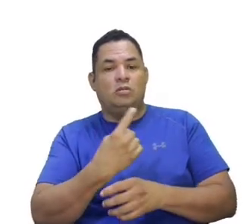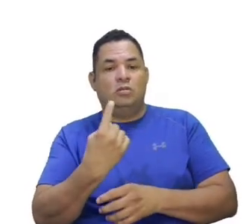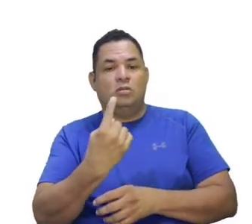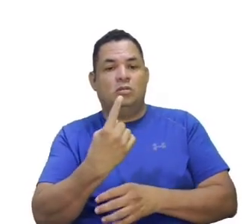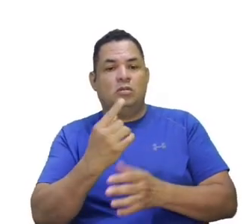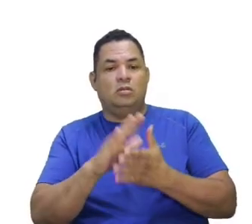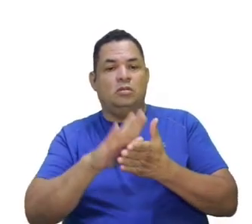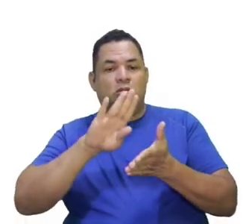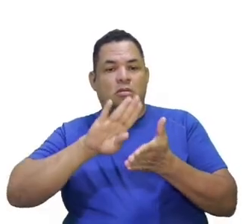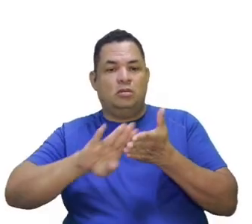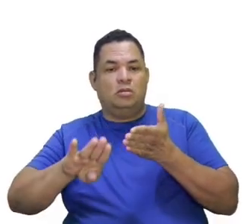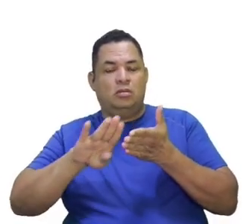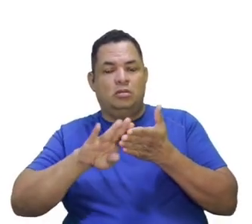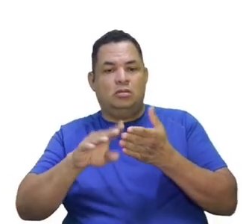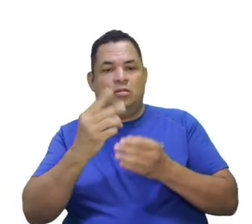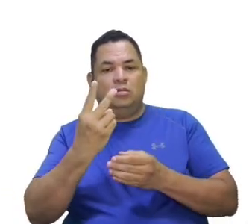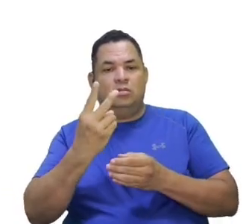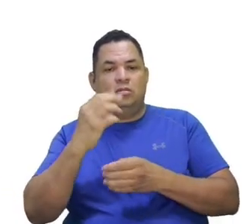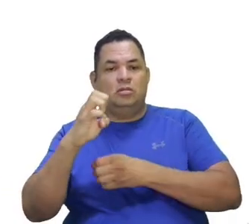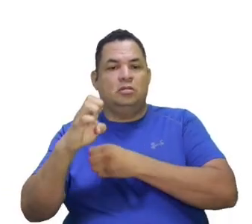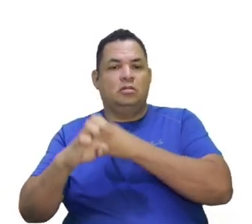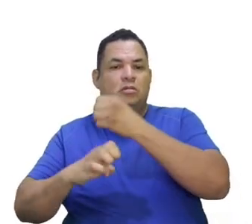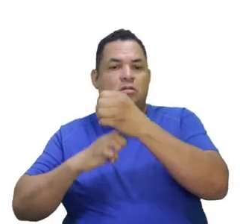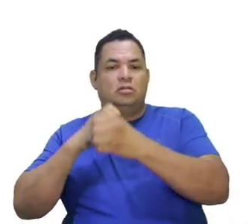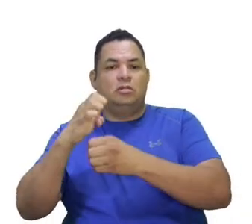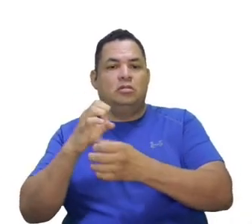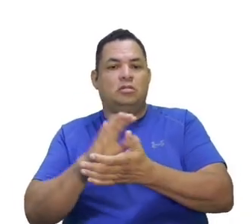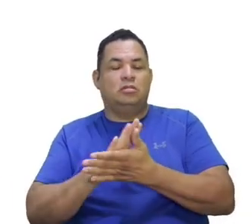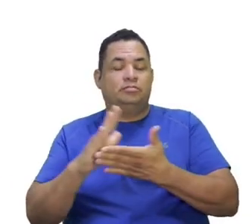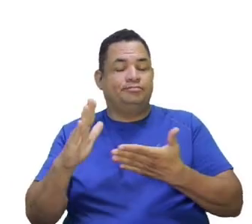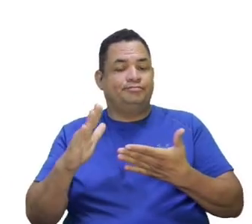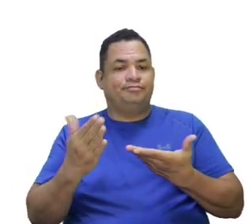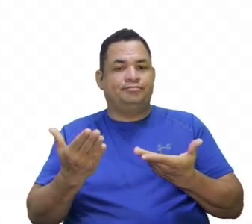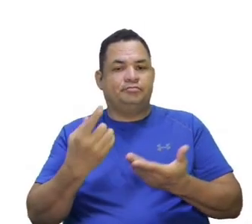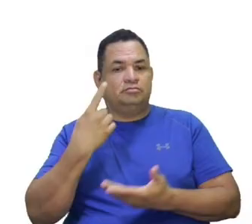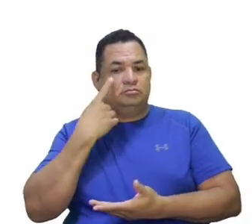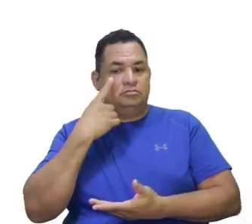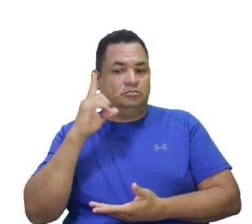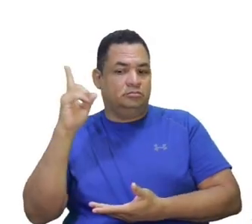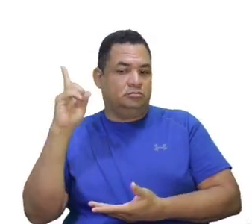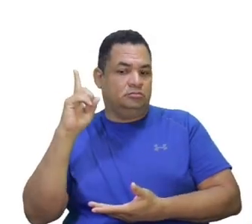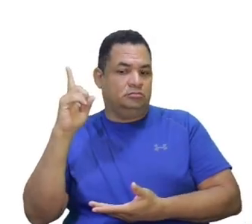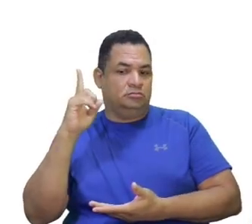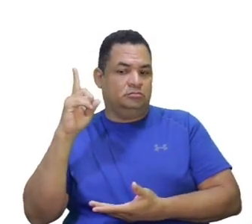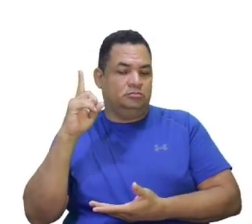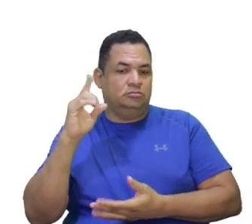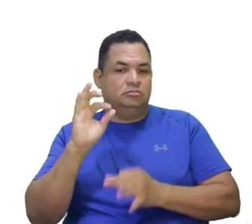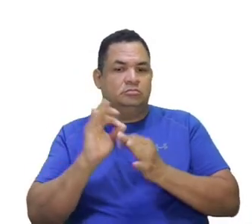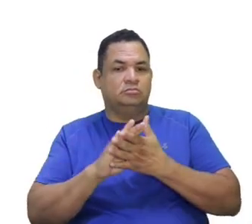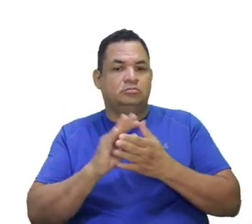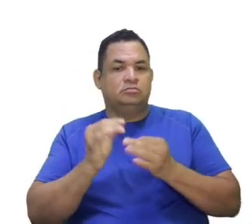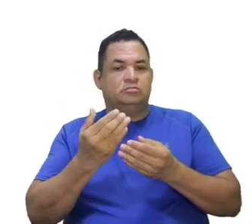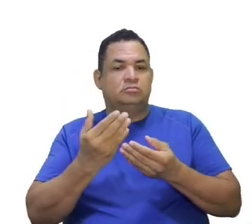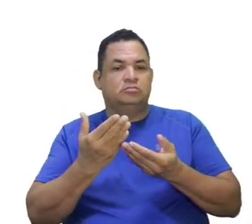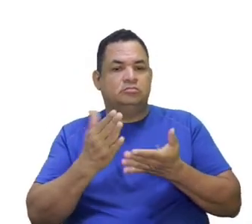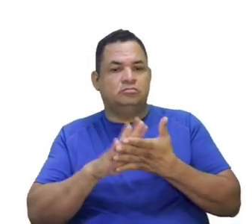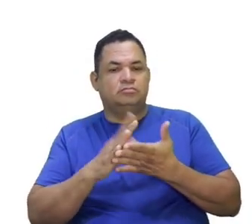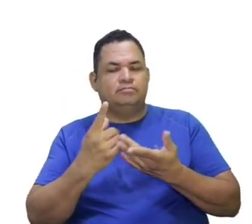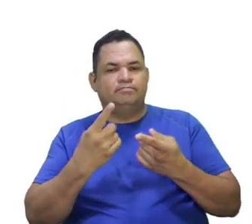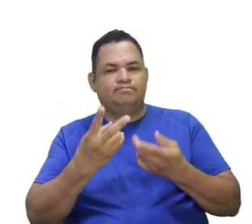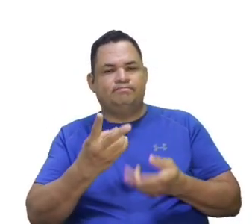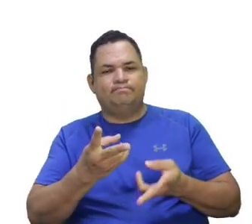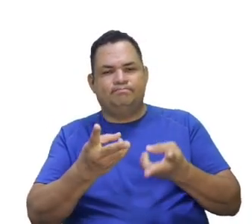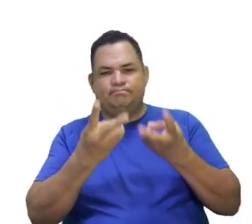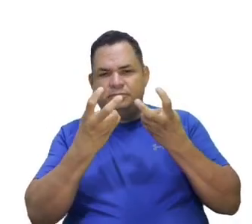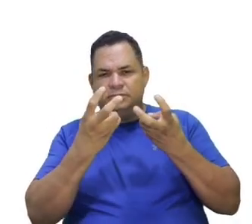vamos retirar esses 2 elétrons? Às vezes, você olhando a distribuição em linha reta, pode ficar um pouco difícil